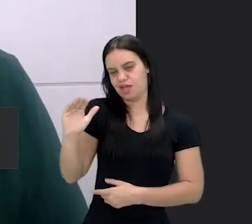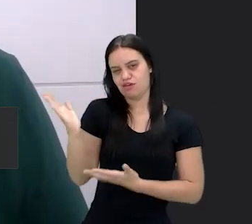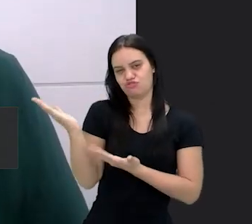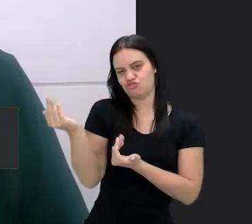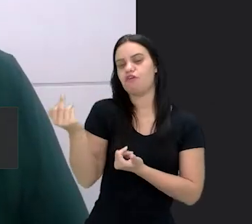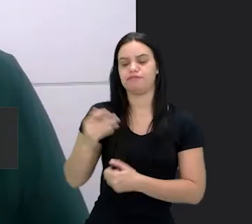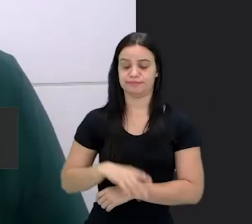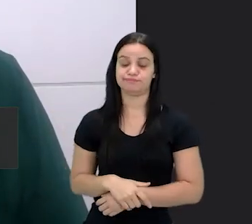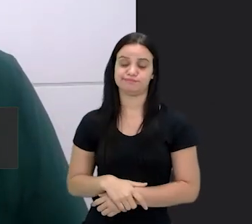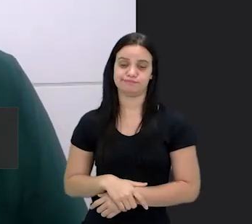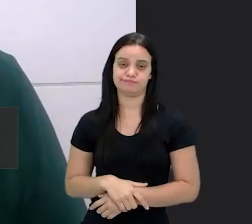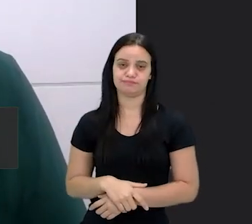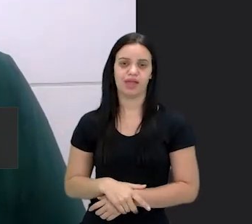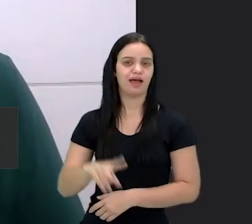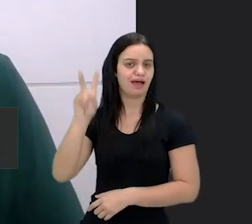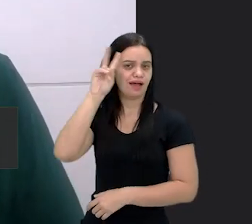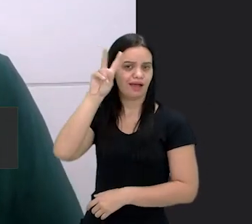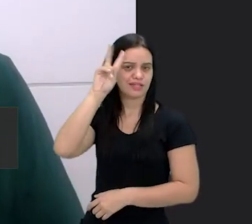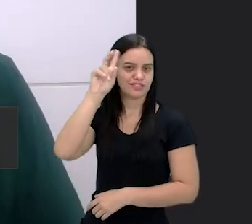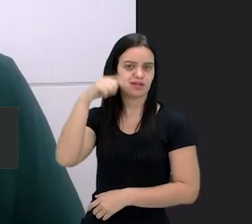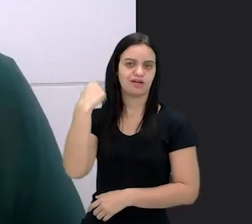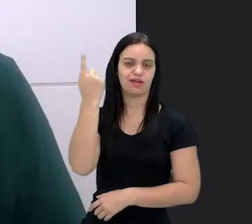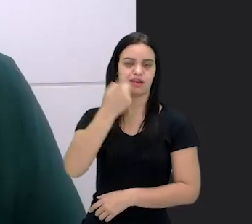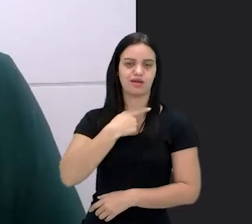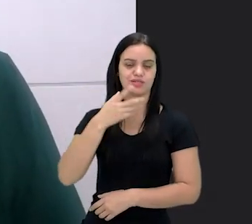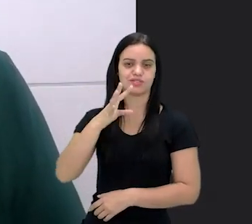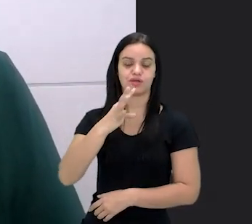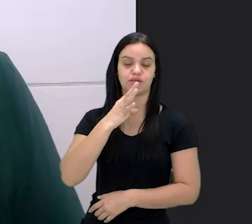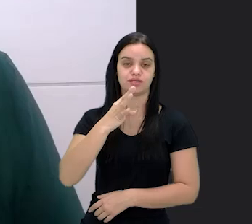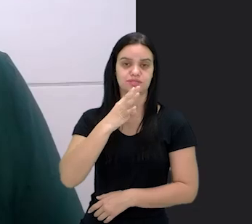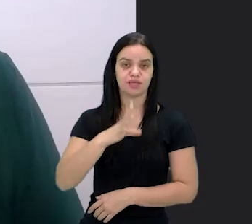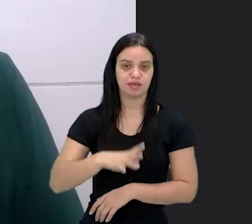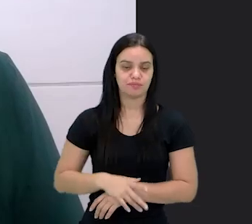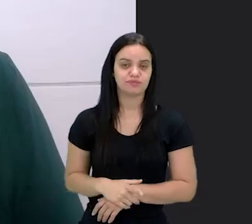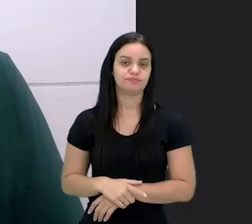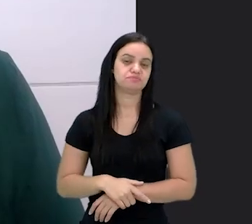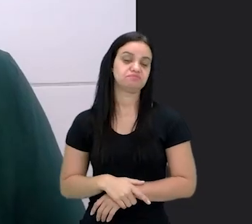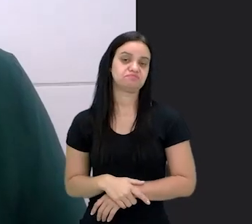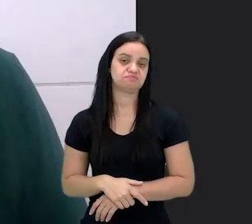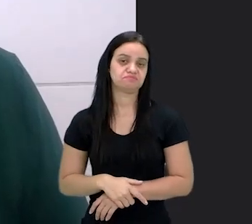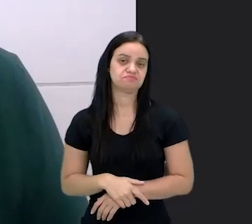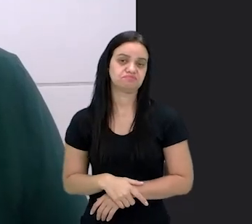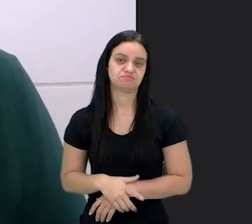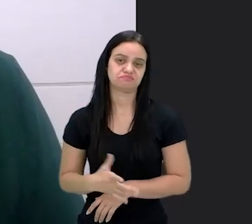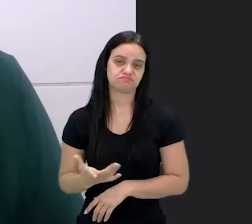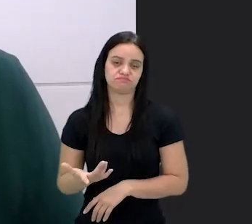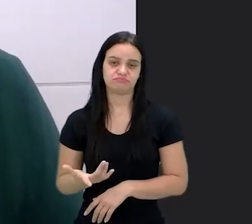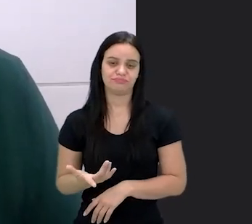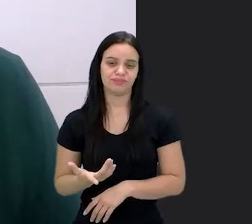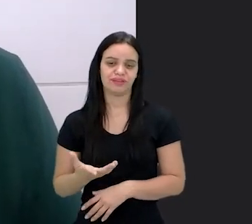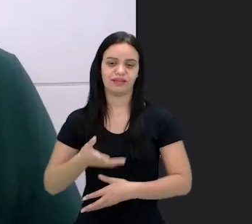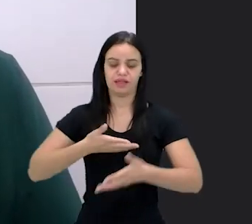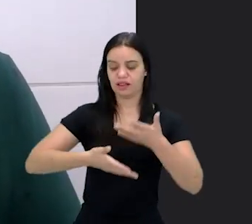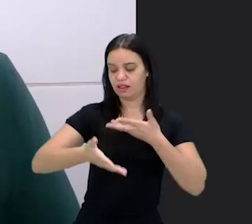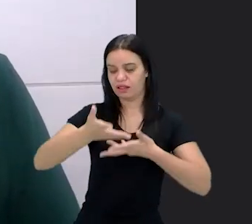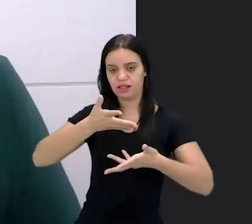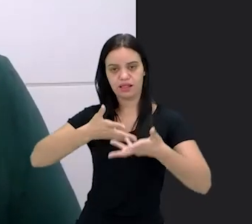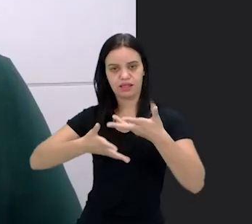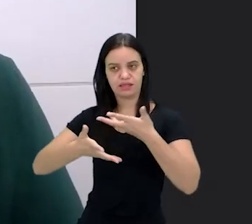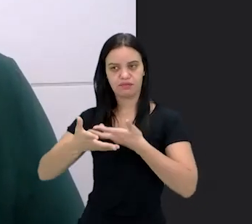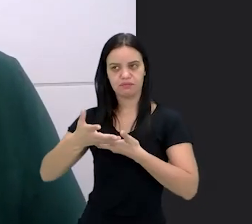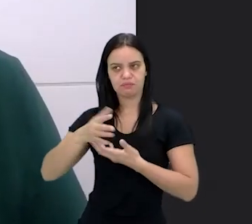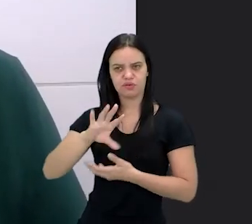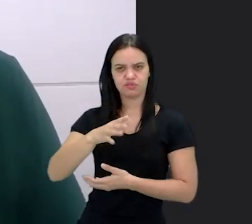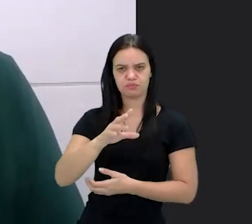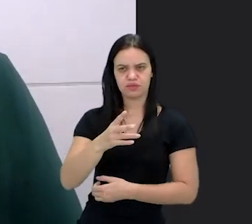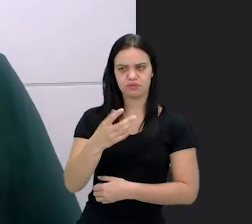dela, que a gente tem conhecimento, começa aos 16 e ela se envolve com um rapaz de